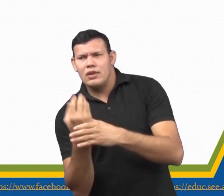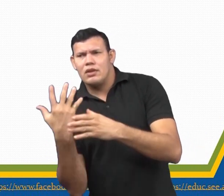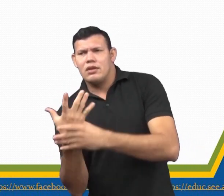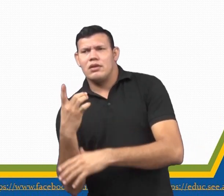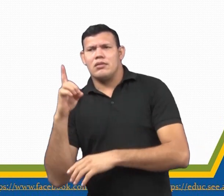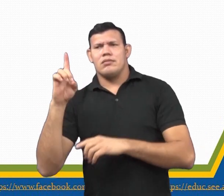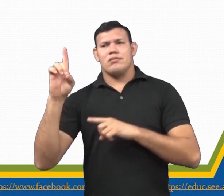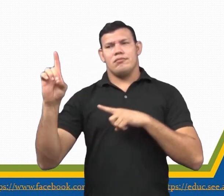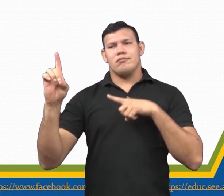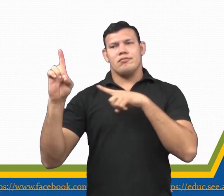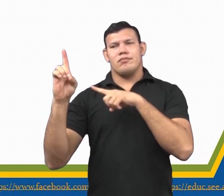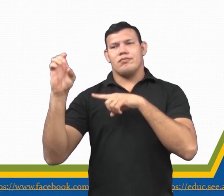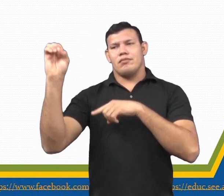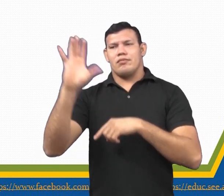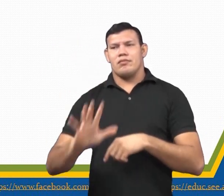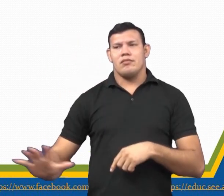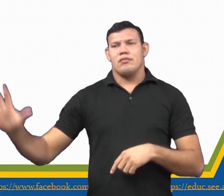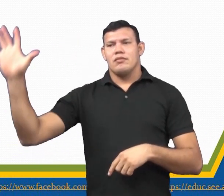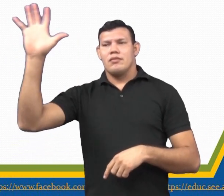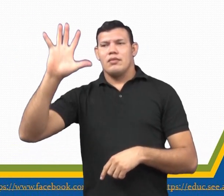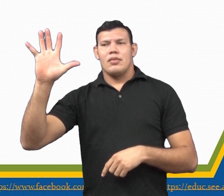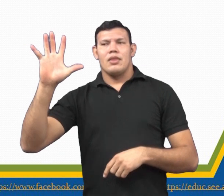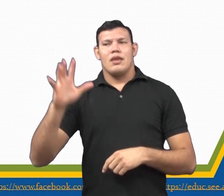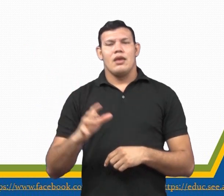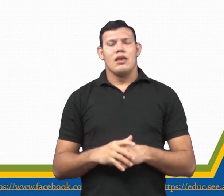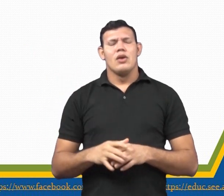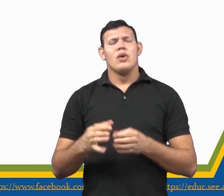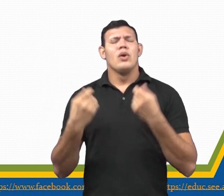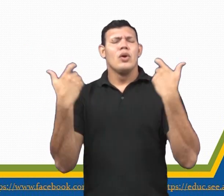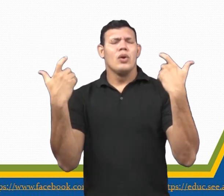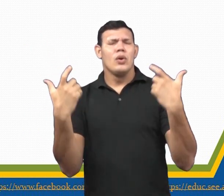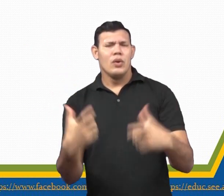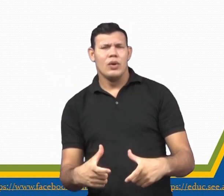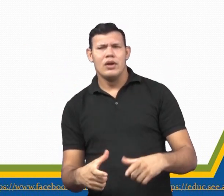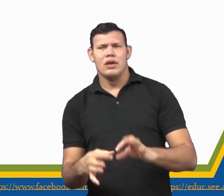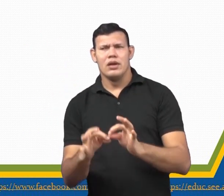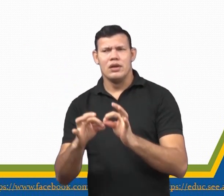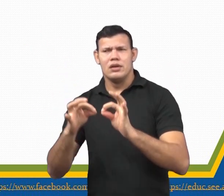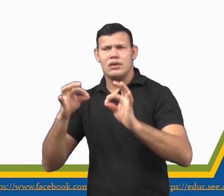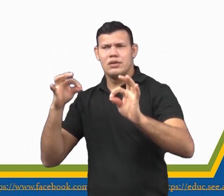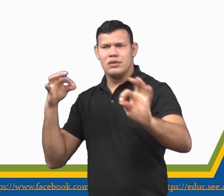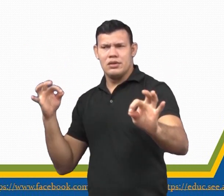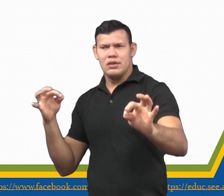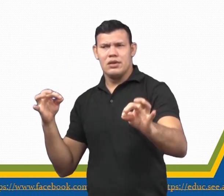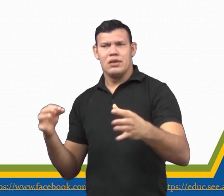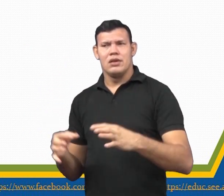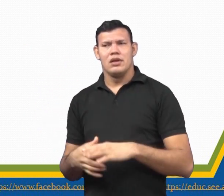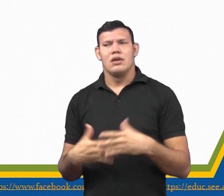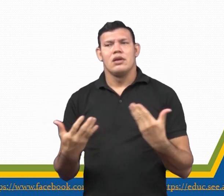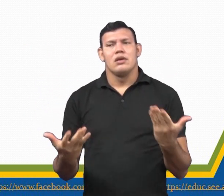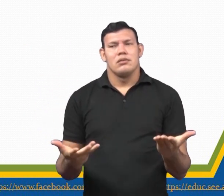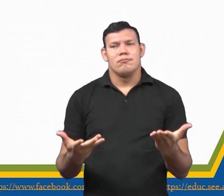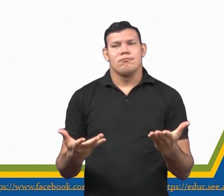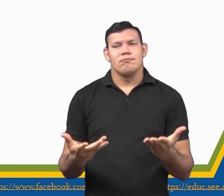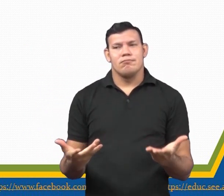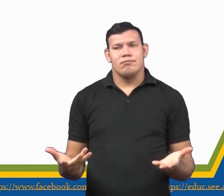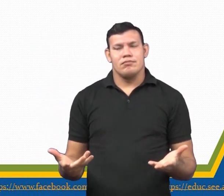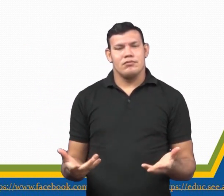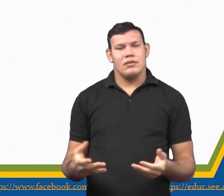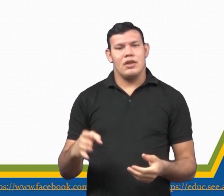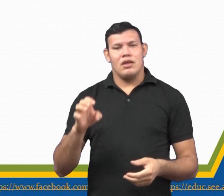está localizada totalmente ao sul da linha do Equador, pertencendo, portanto, somente